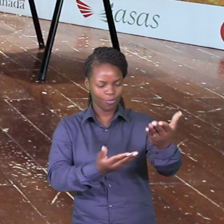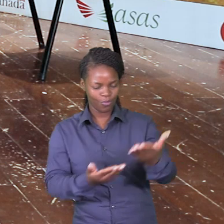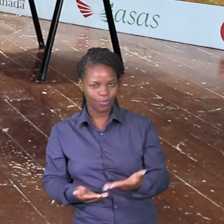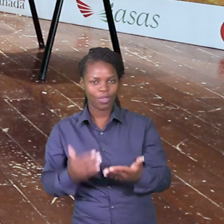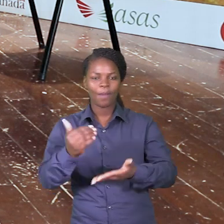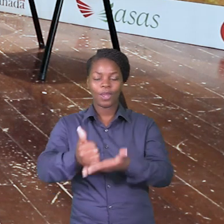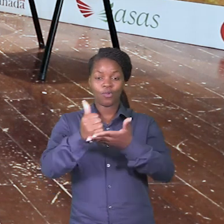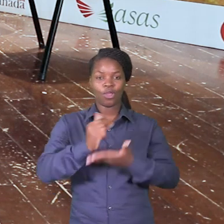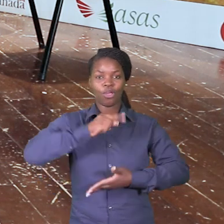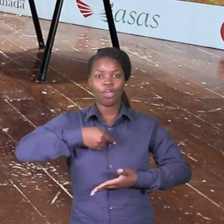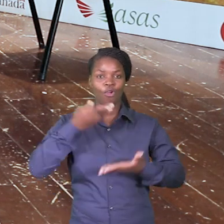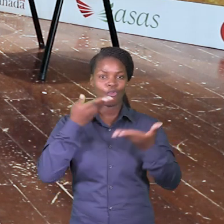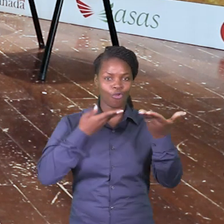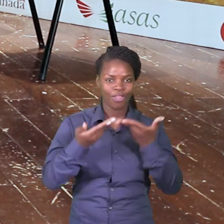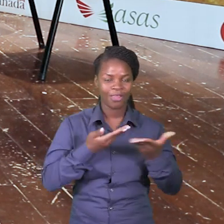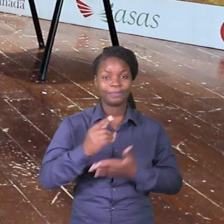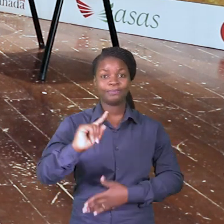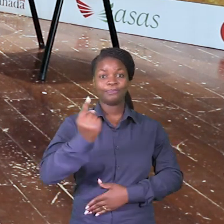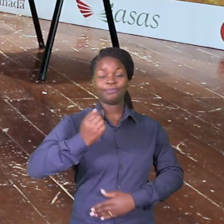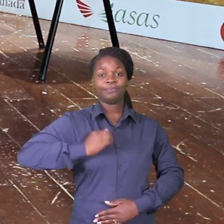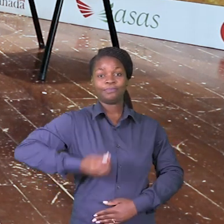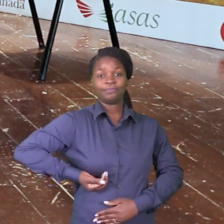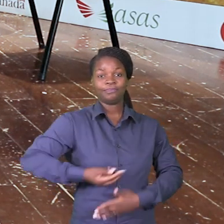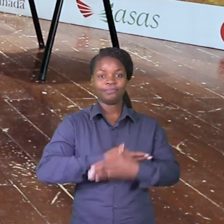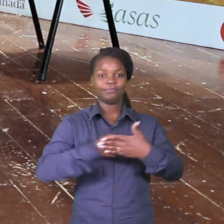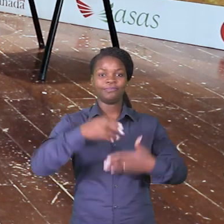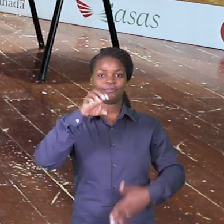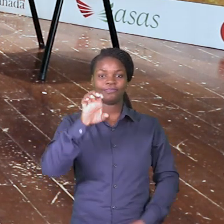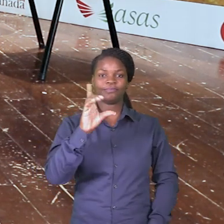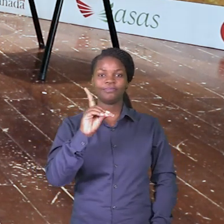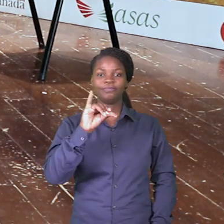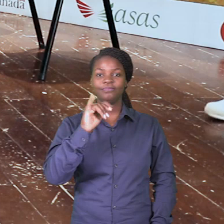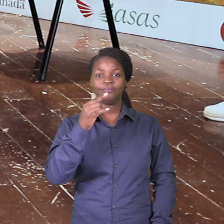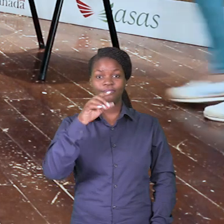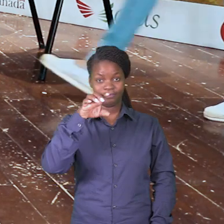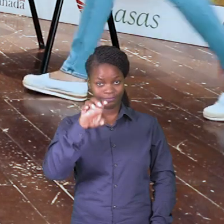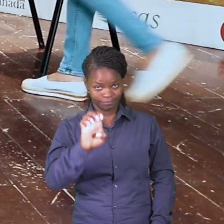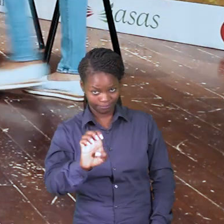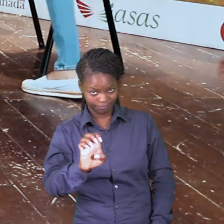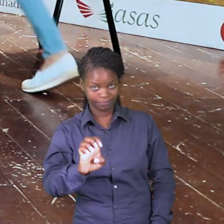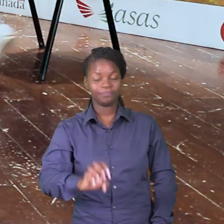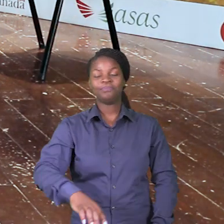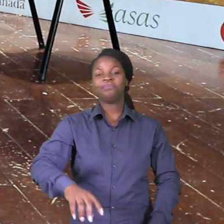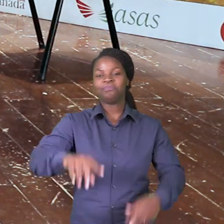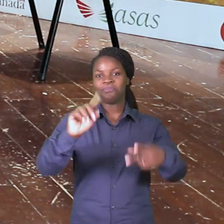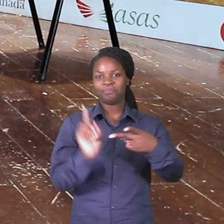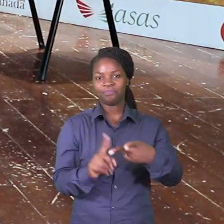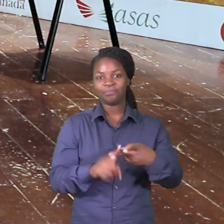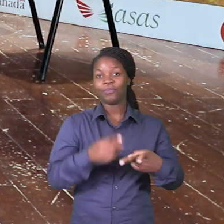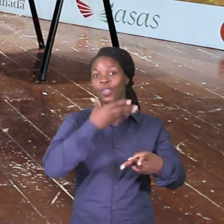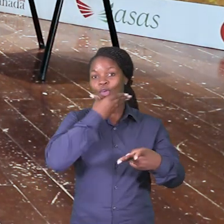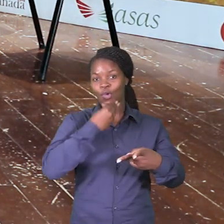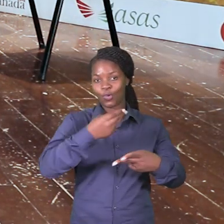conversar melhor sobre este tema primeira pessoa é a Edit Edit muito obrigado por aceitar este convite Peço para que sente aqui e